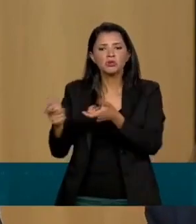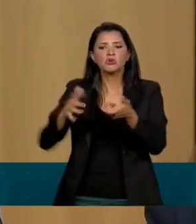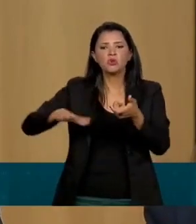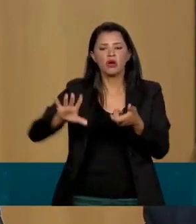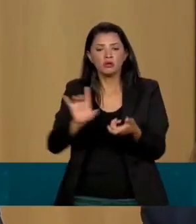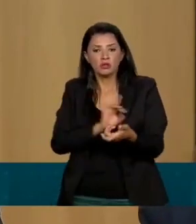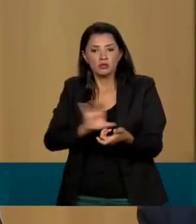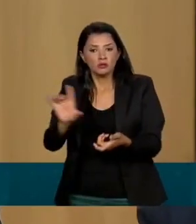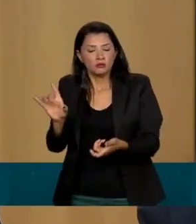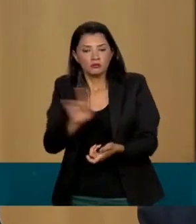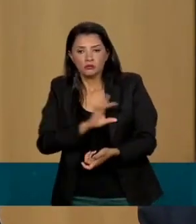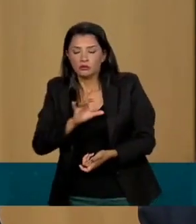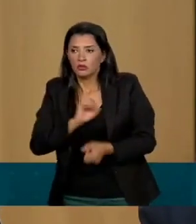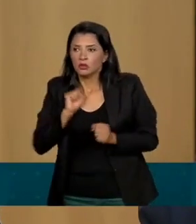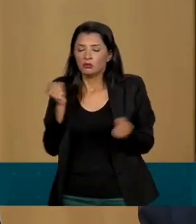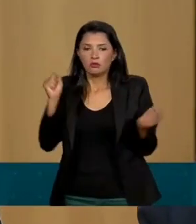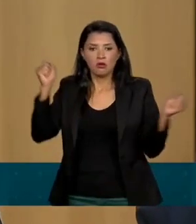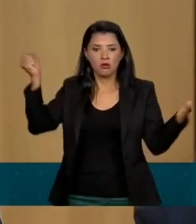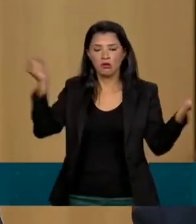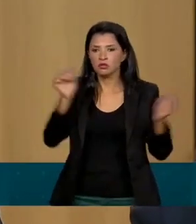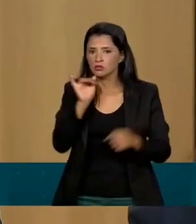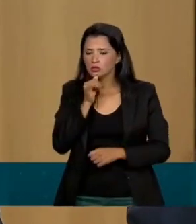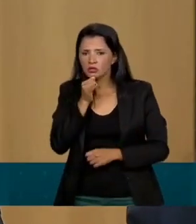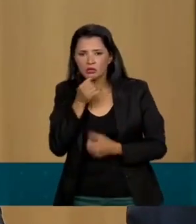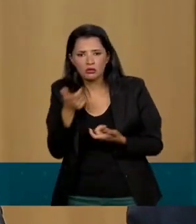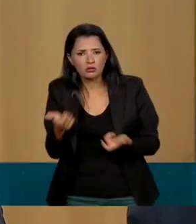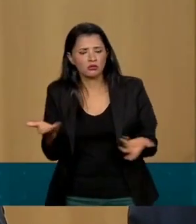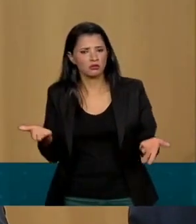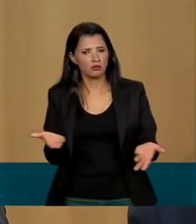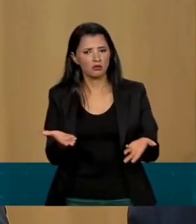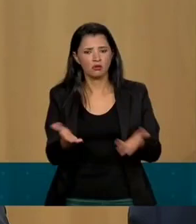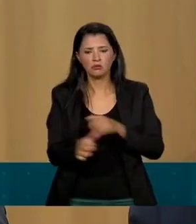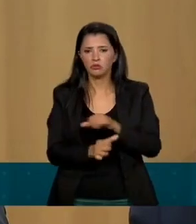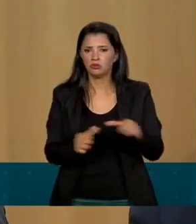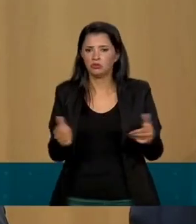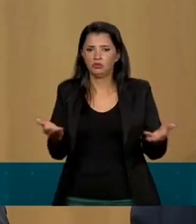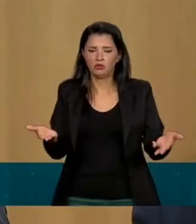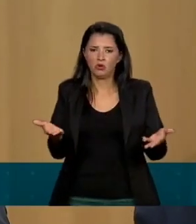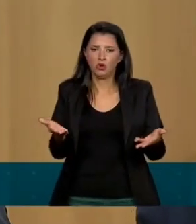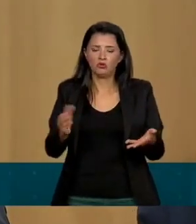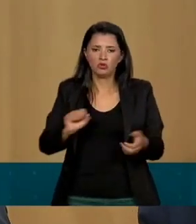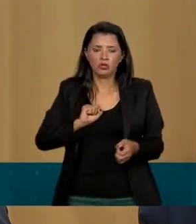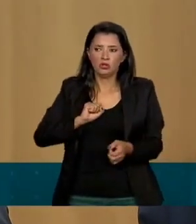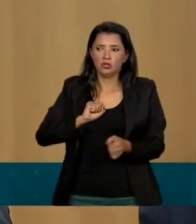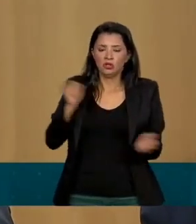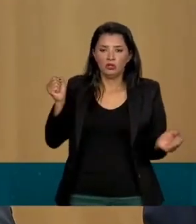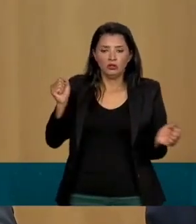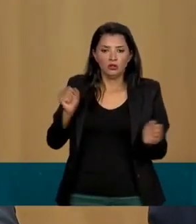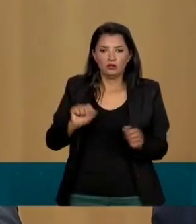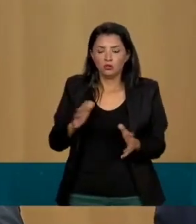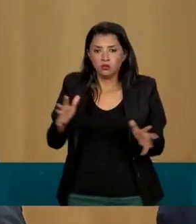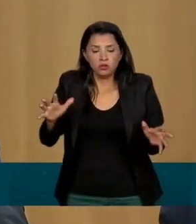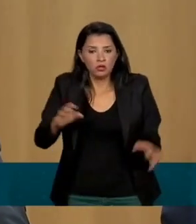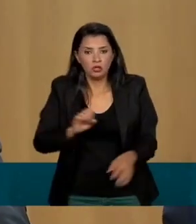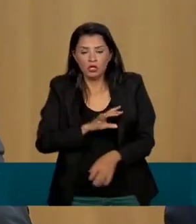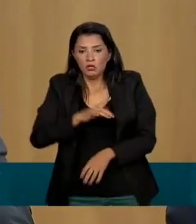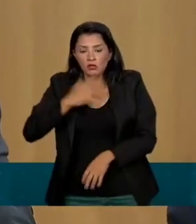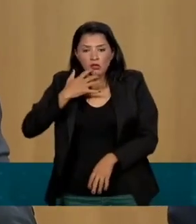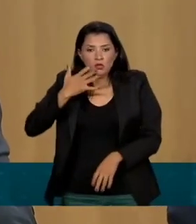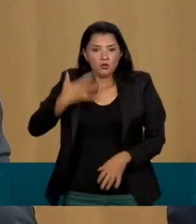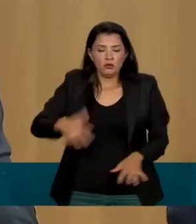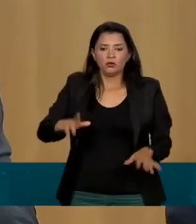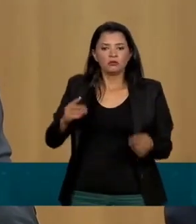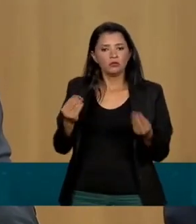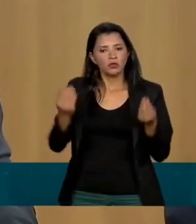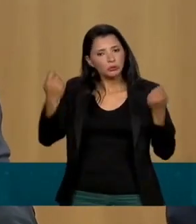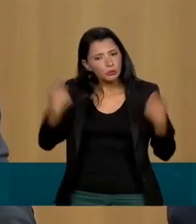de medo, de pânico, de tristeza, de pavor, de terror. Nós